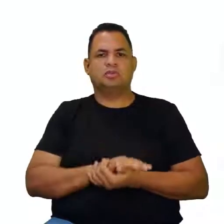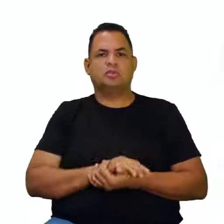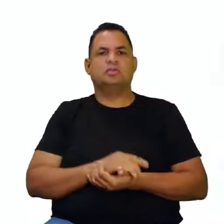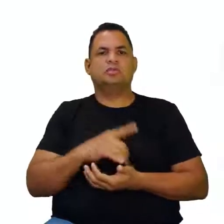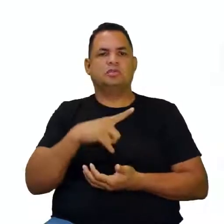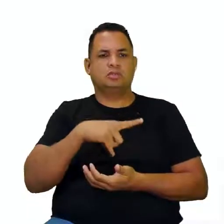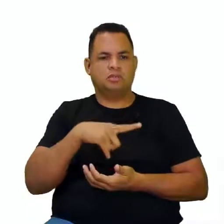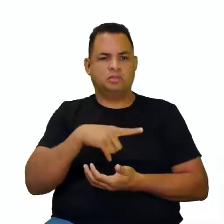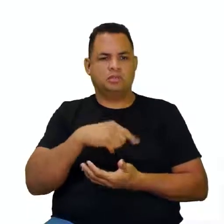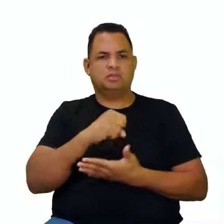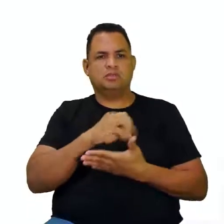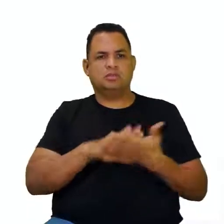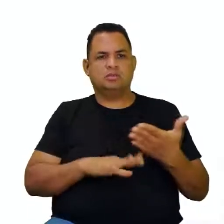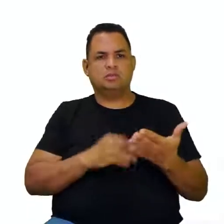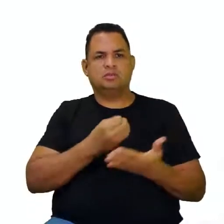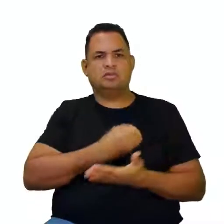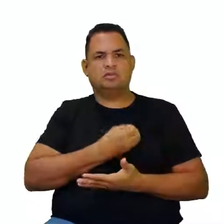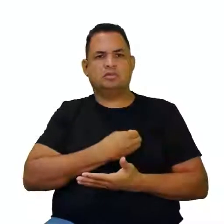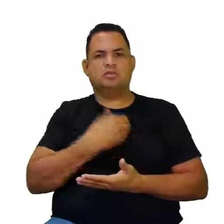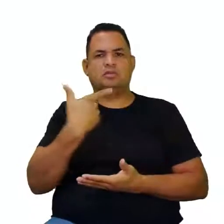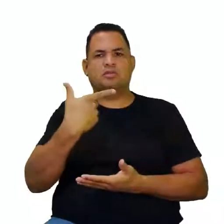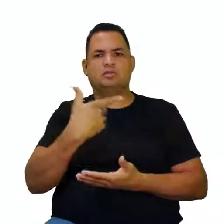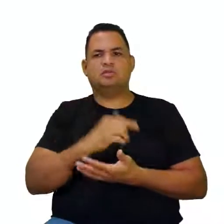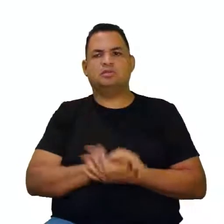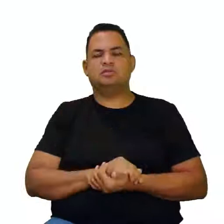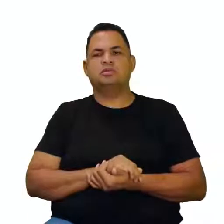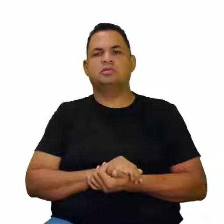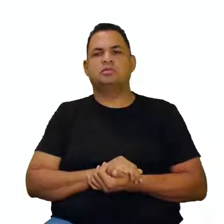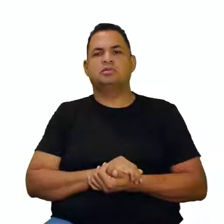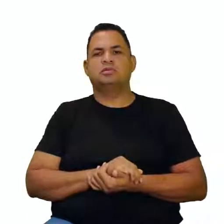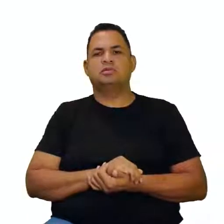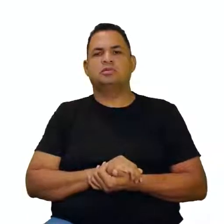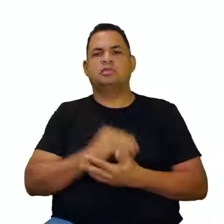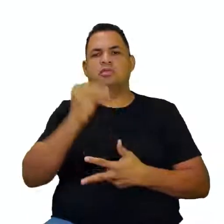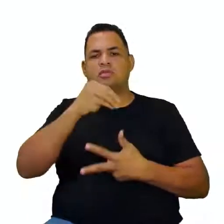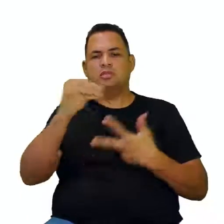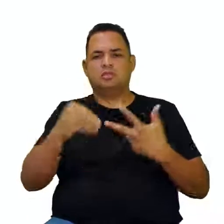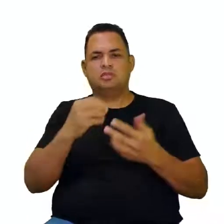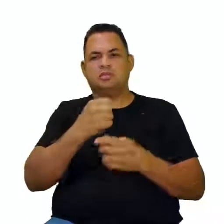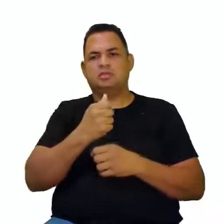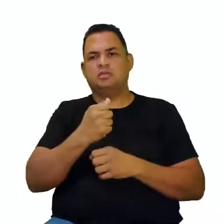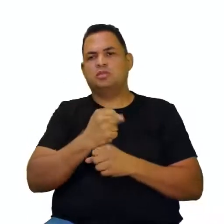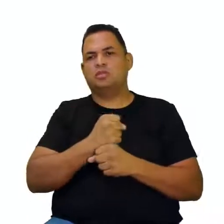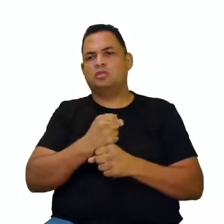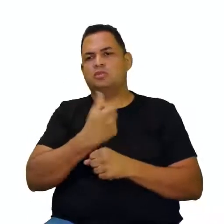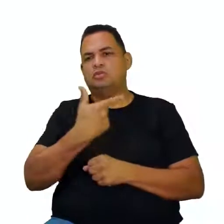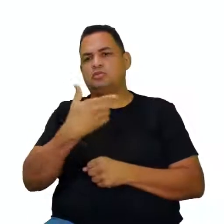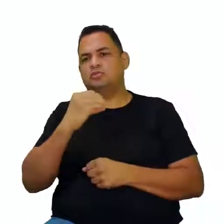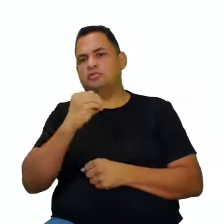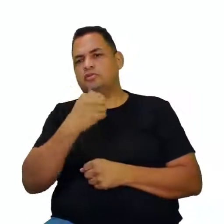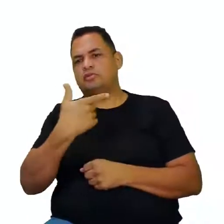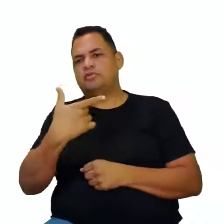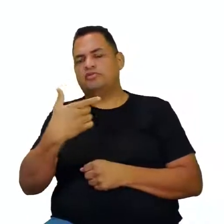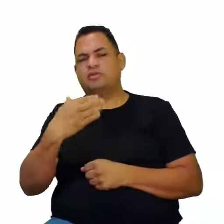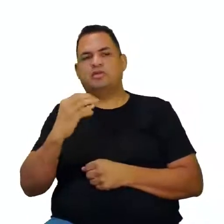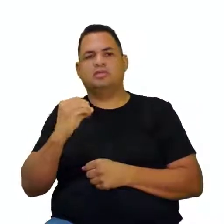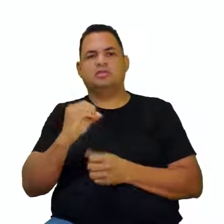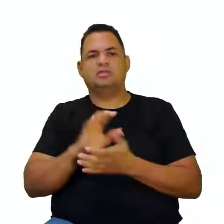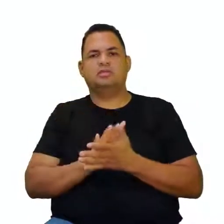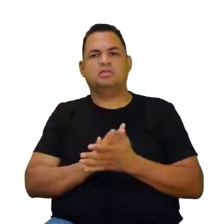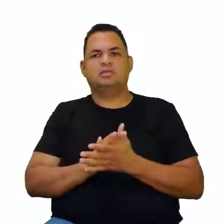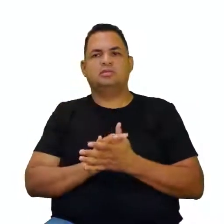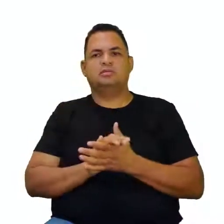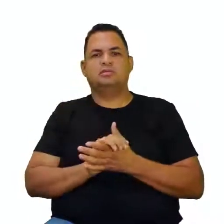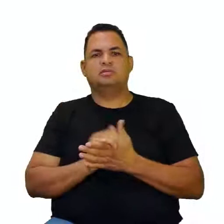mais questão? Tem a questão de número 2, que também caiu no Enem de 2020 e traz o seguinte: